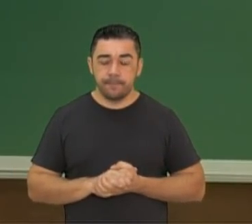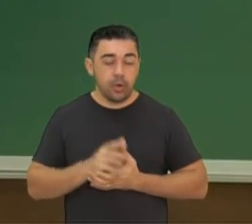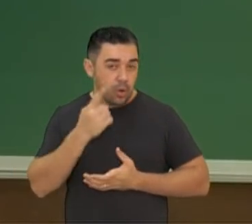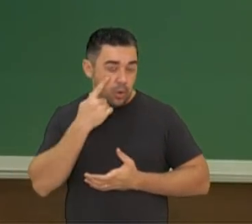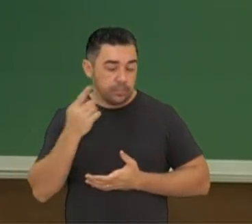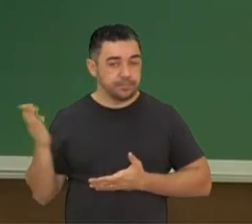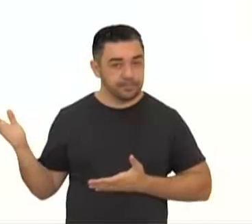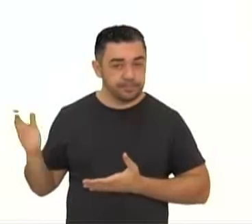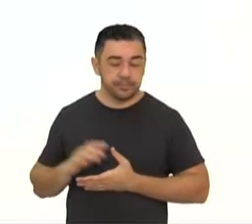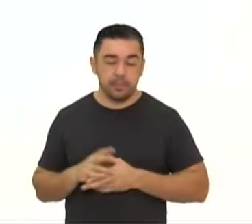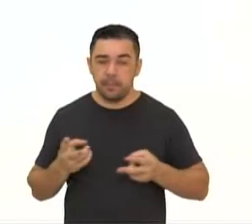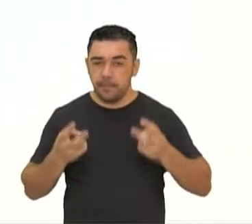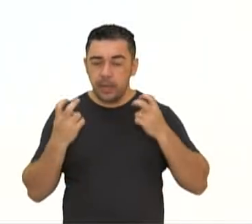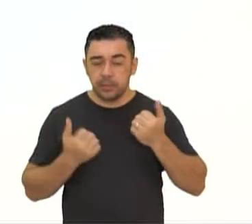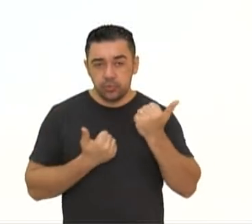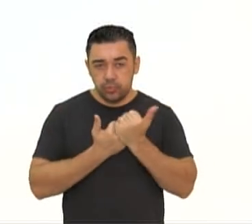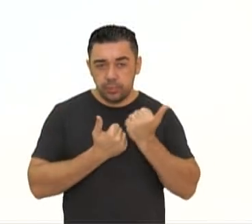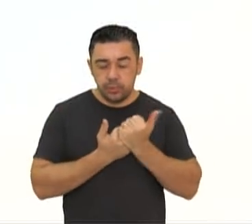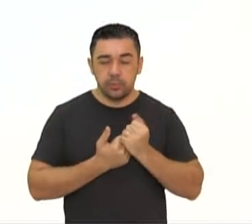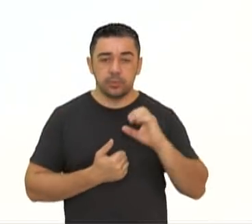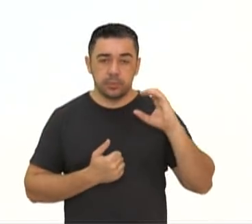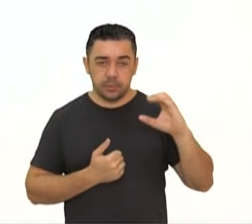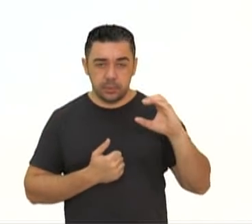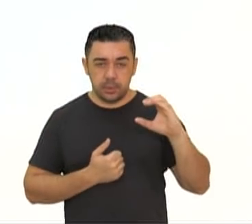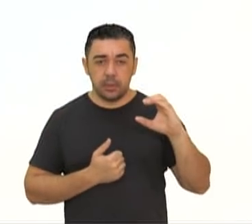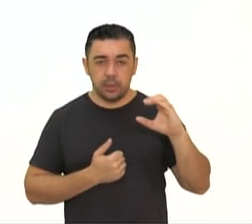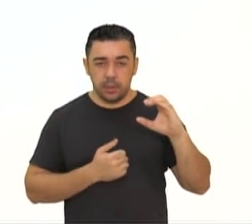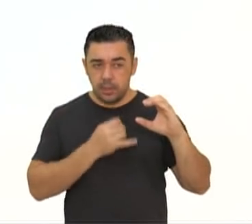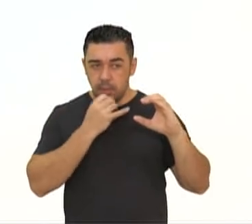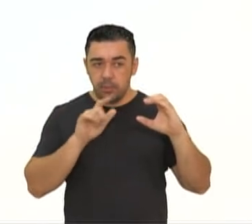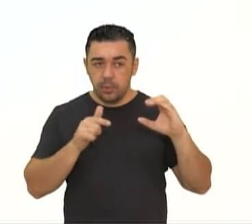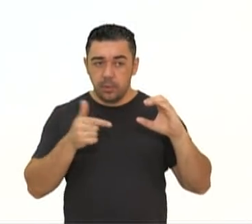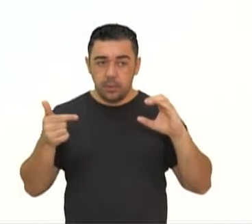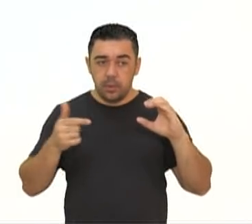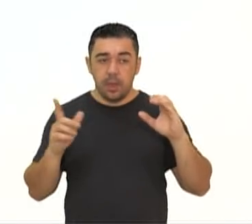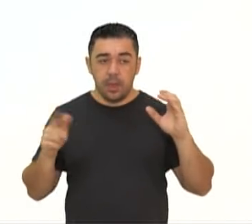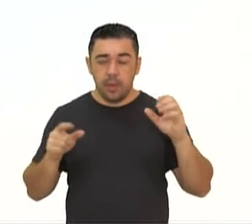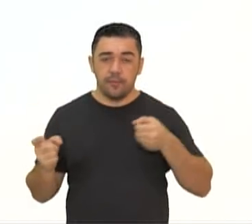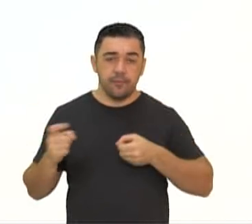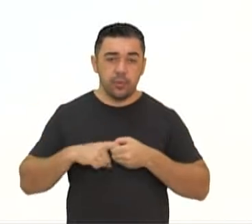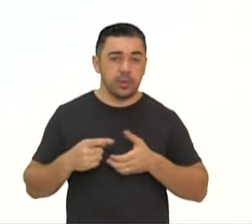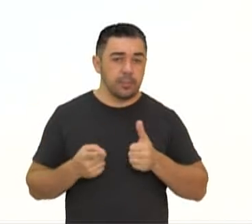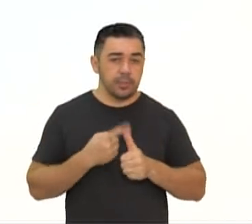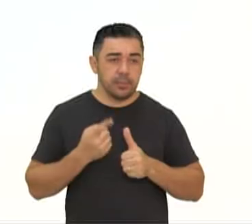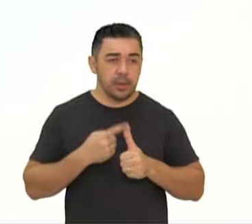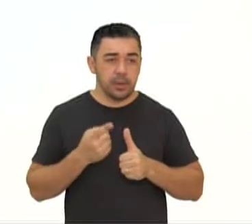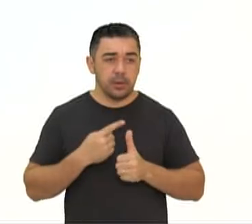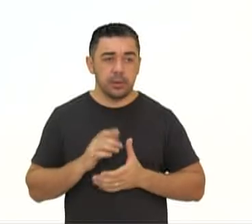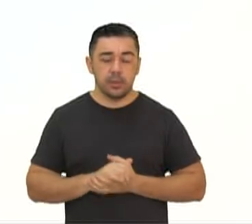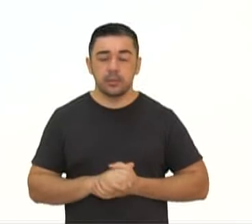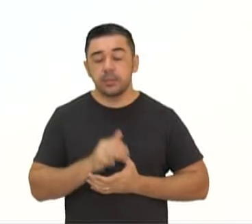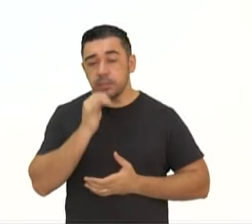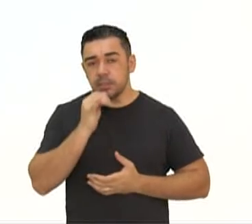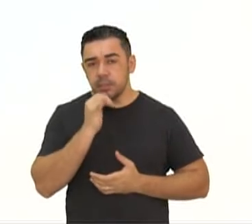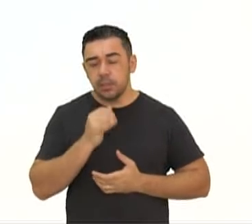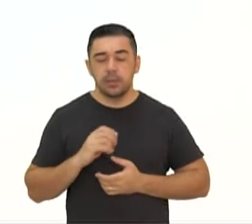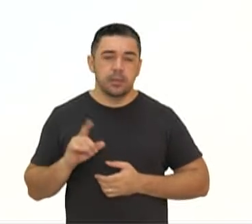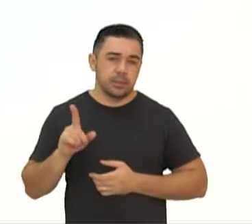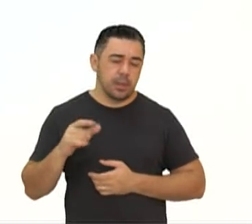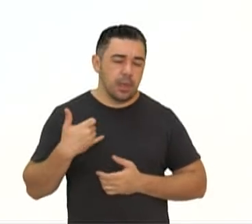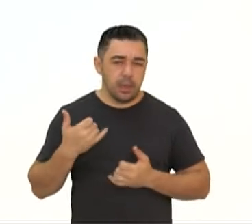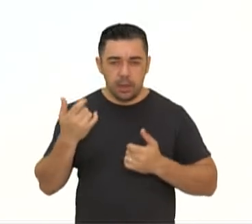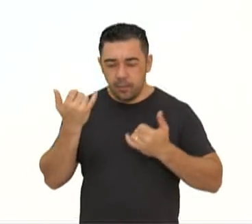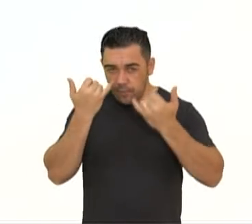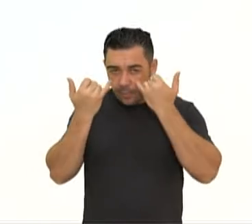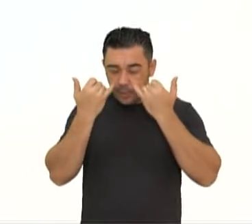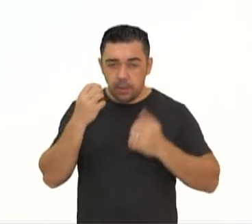Olha lá. Note que substituindo C na segunda equação, retornamos à equação que resolveu o problema. Ou seja, se eu pegar essa informação